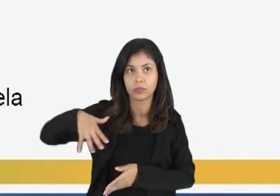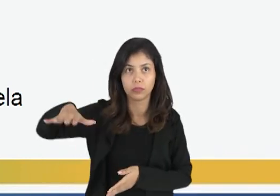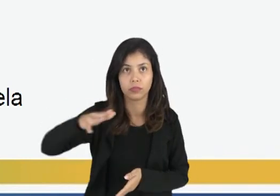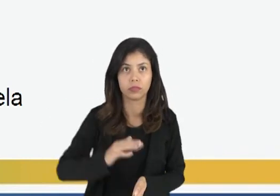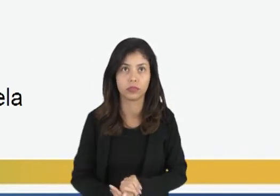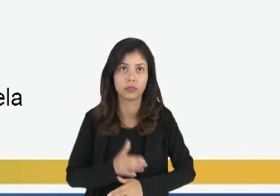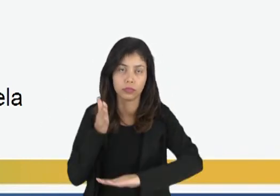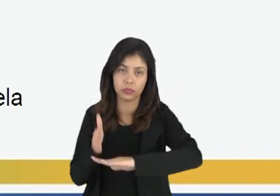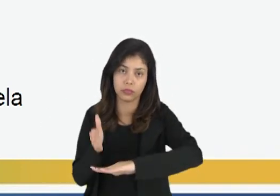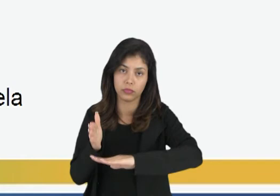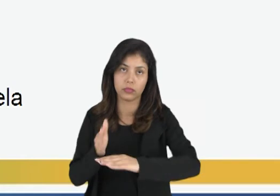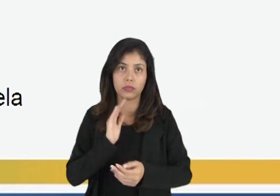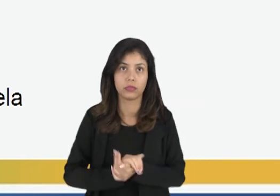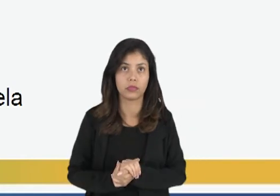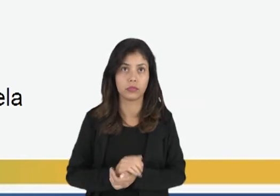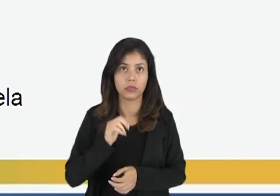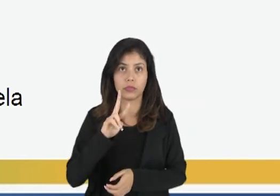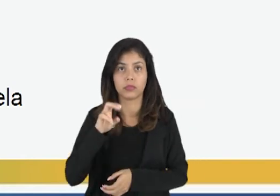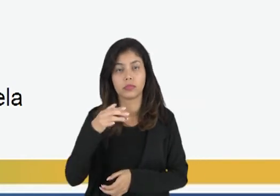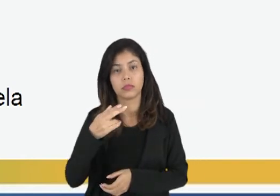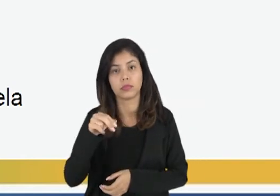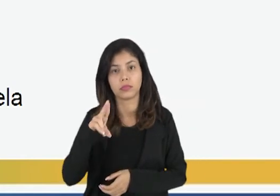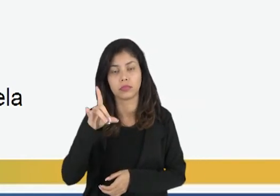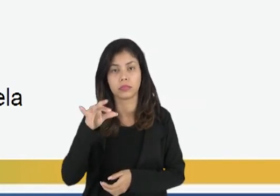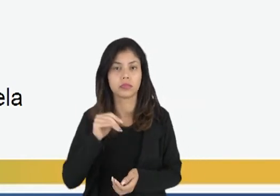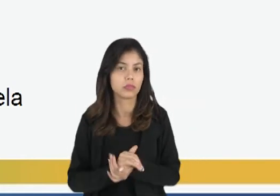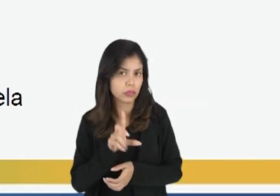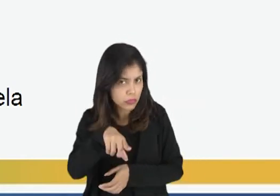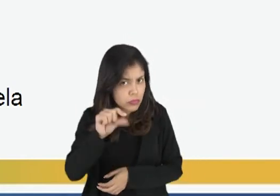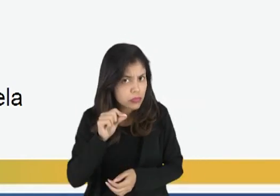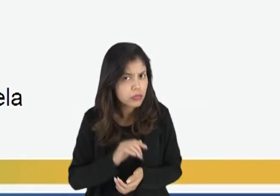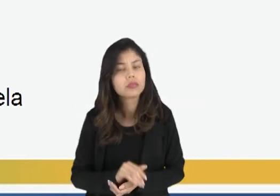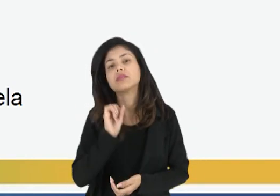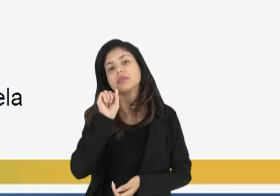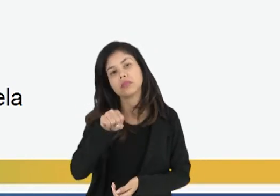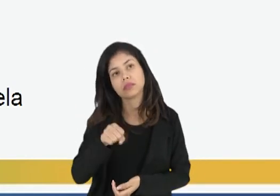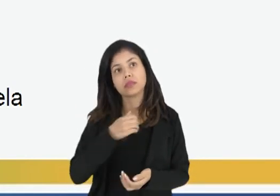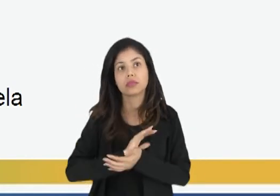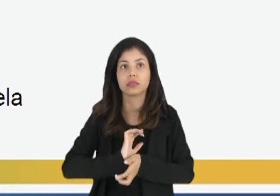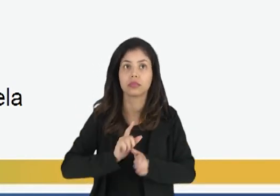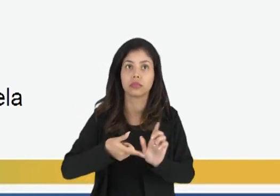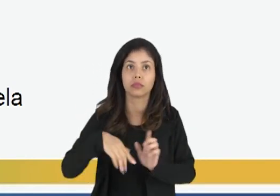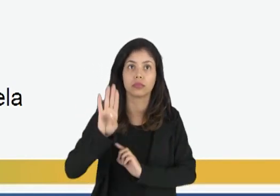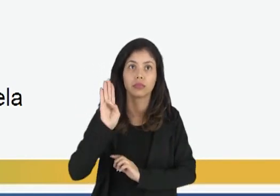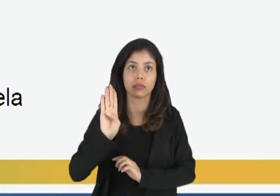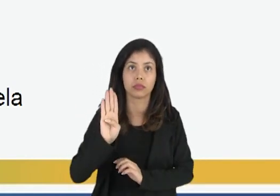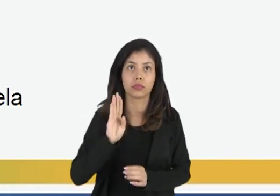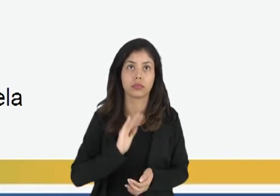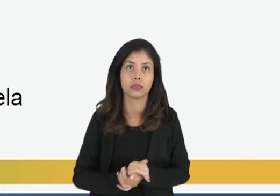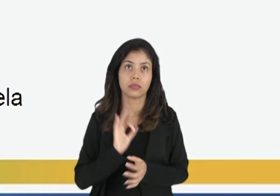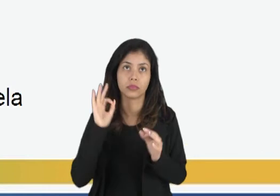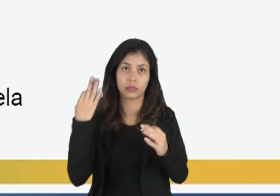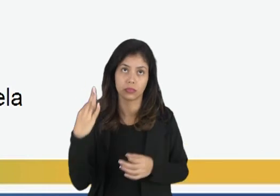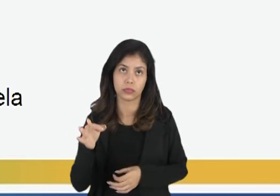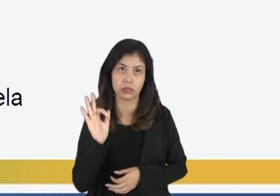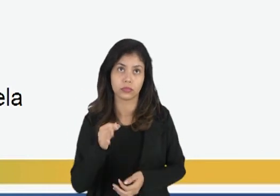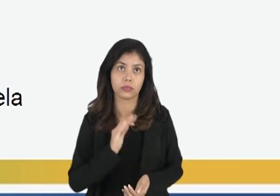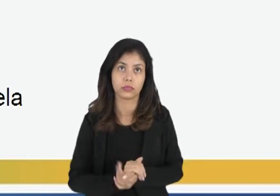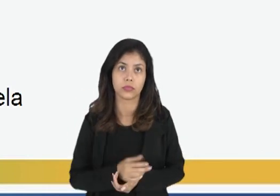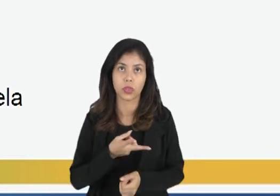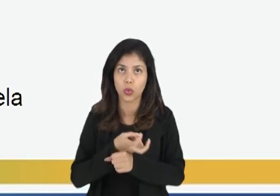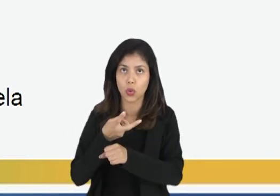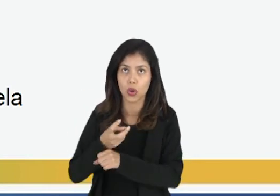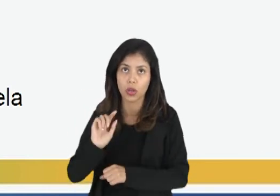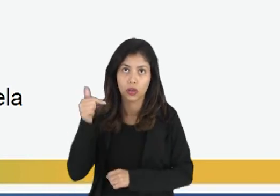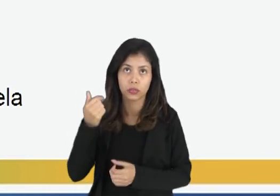campo pela modernização do agronegócio. E aí, fez sua escolha? Se você disse que a letra B, tá certo. Foram